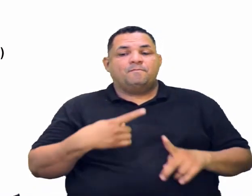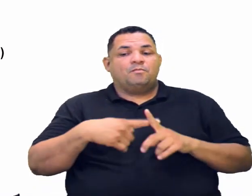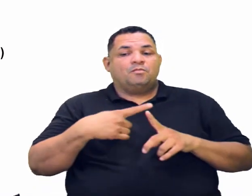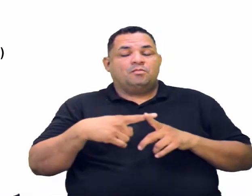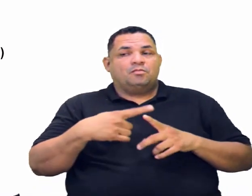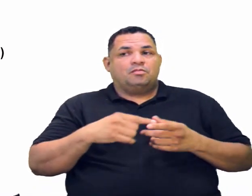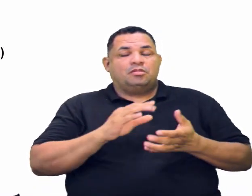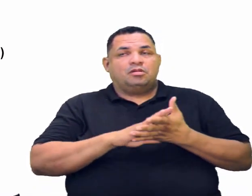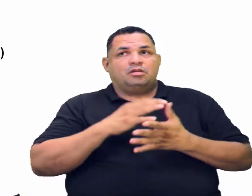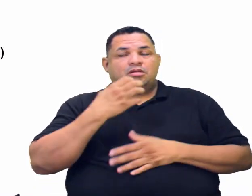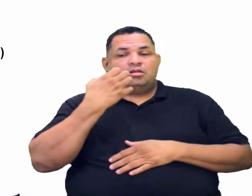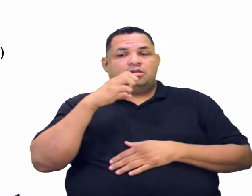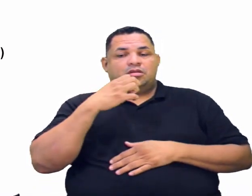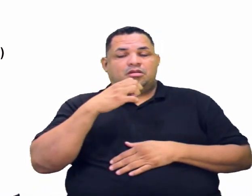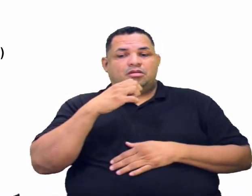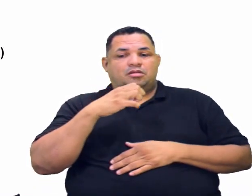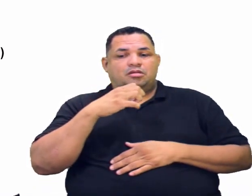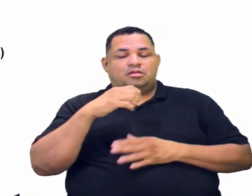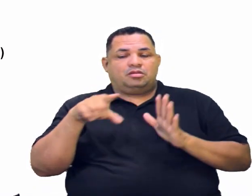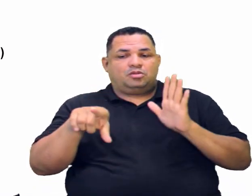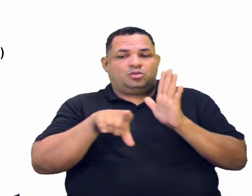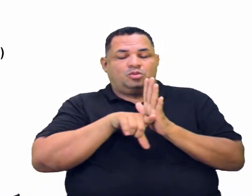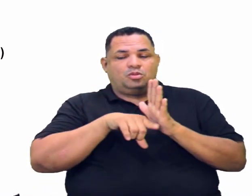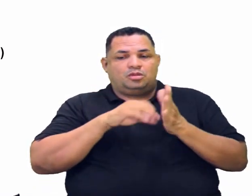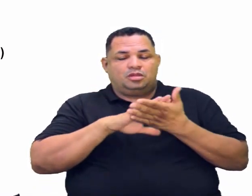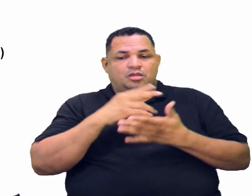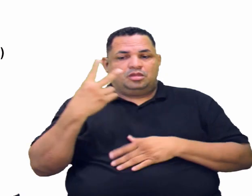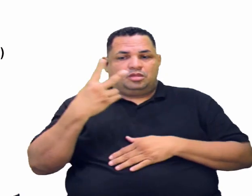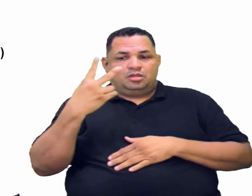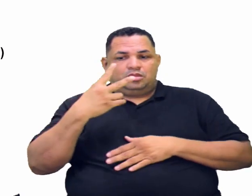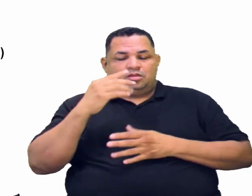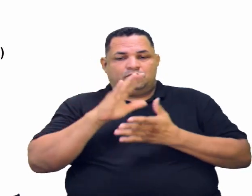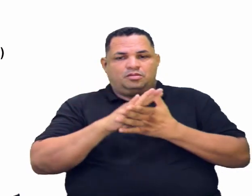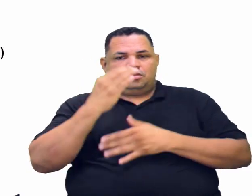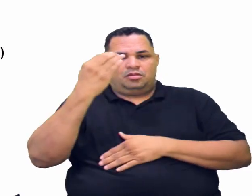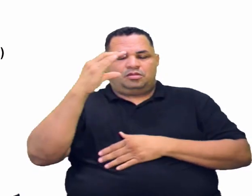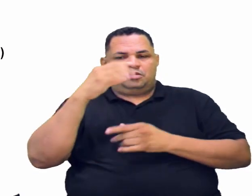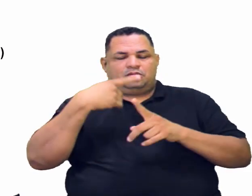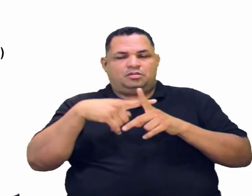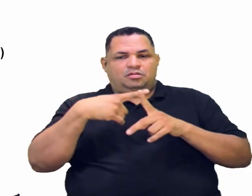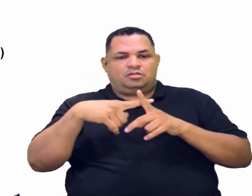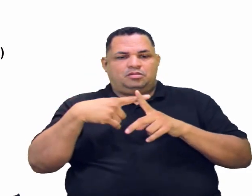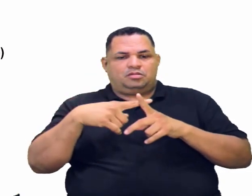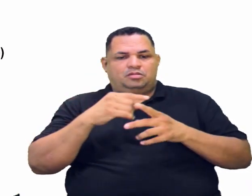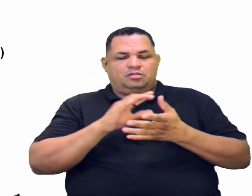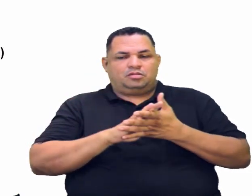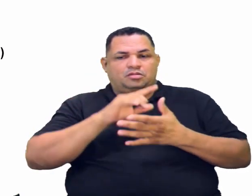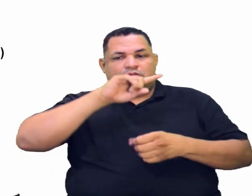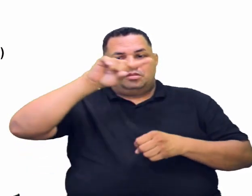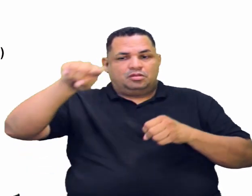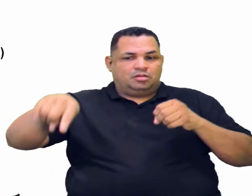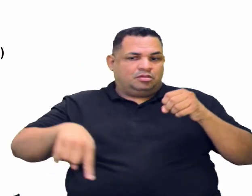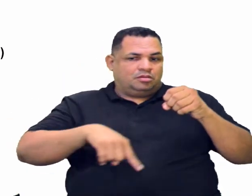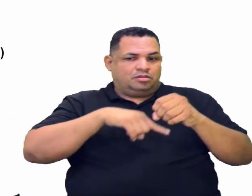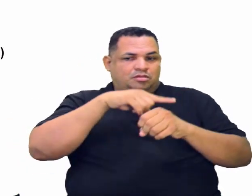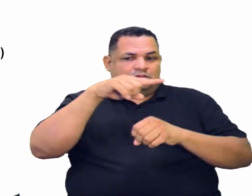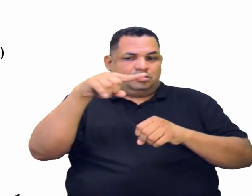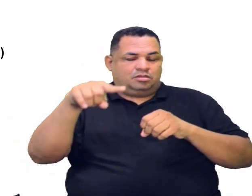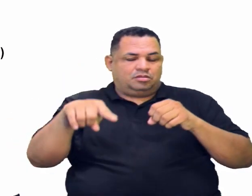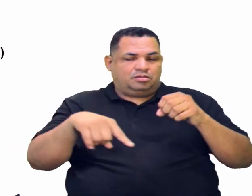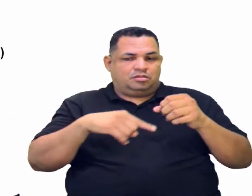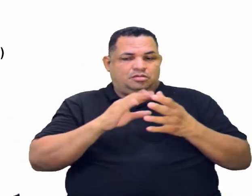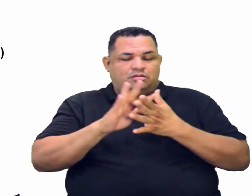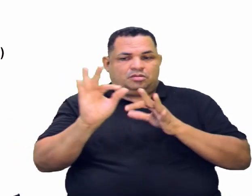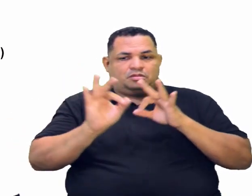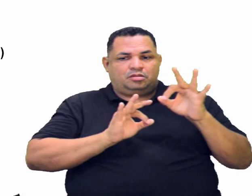mais eletronegativo. E o segundo foi para o carbono, porque o carbono ficou com valência disponível para fornecer,